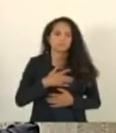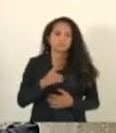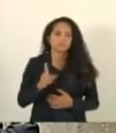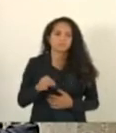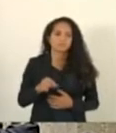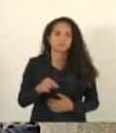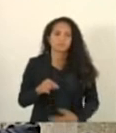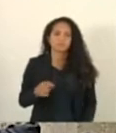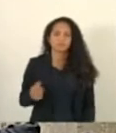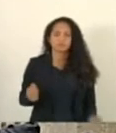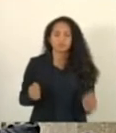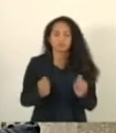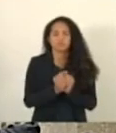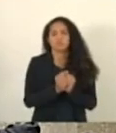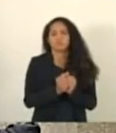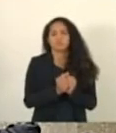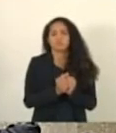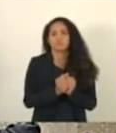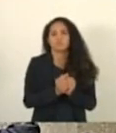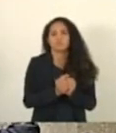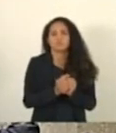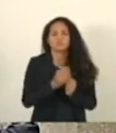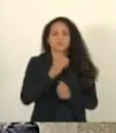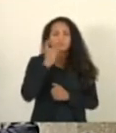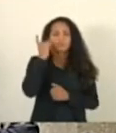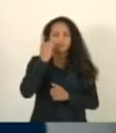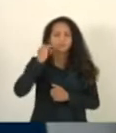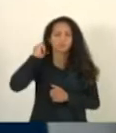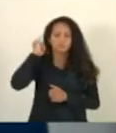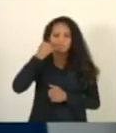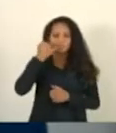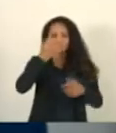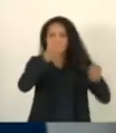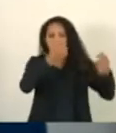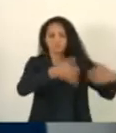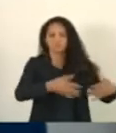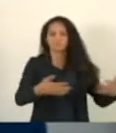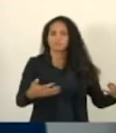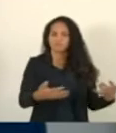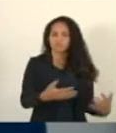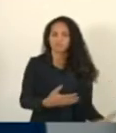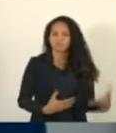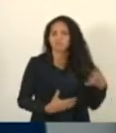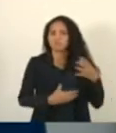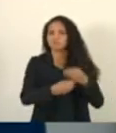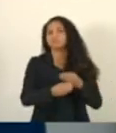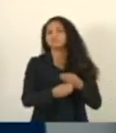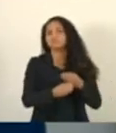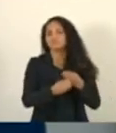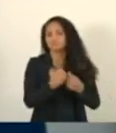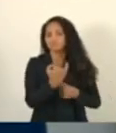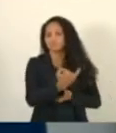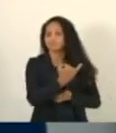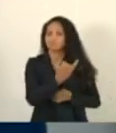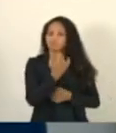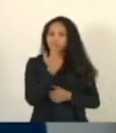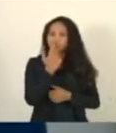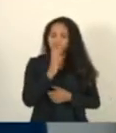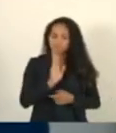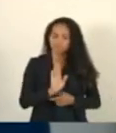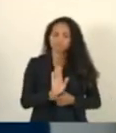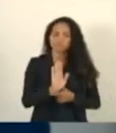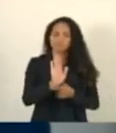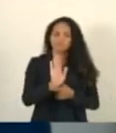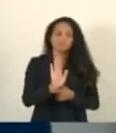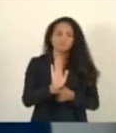me juntar à fala da deputada Janete e destacar aí o bom gestor